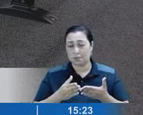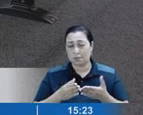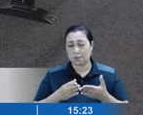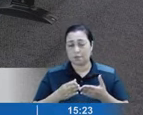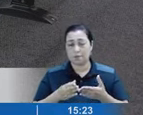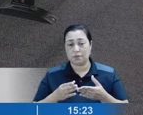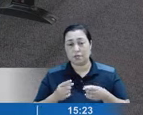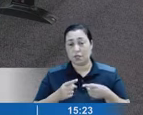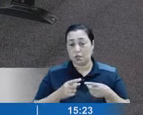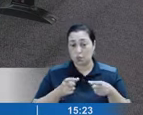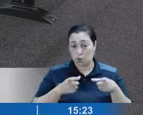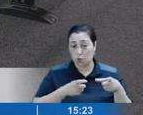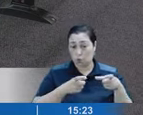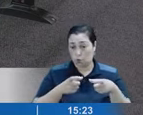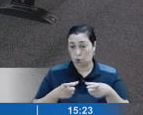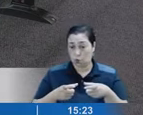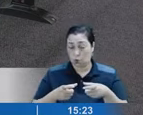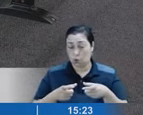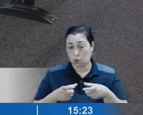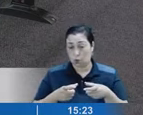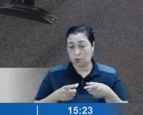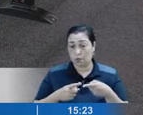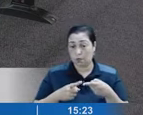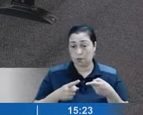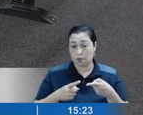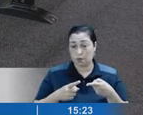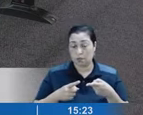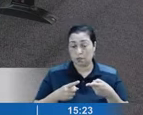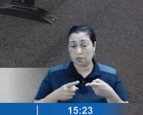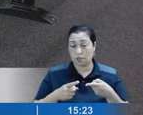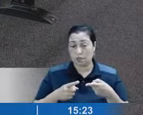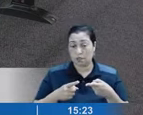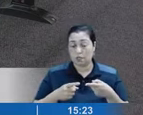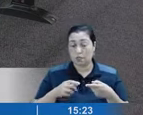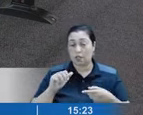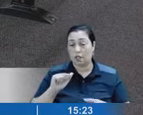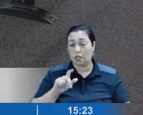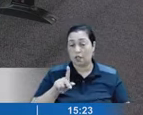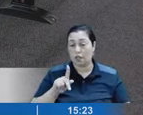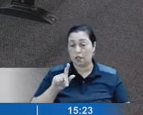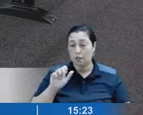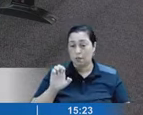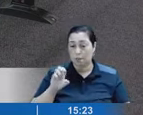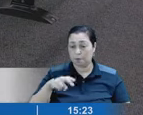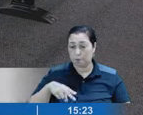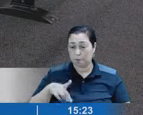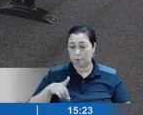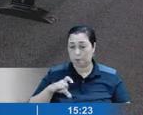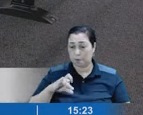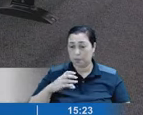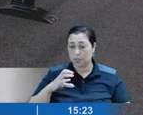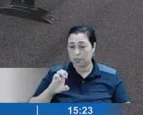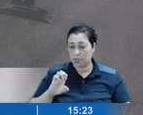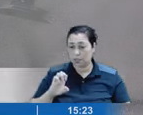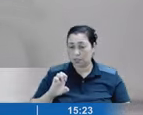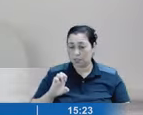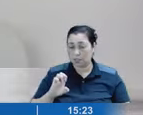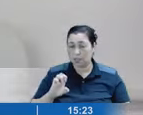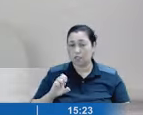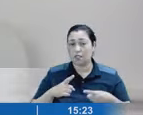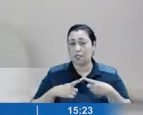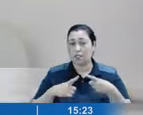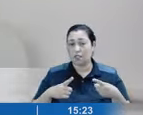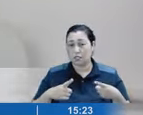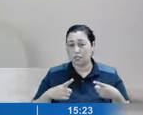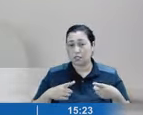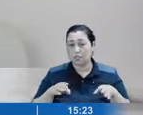não é das localizações mais frequentes, né? Mas sim, tanto de apêndice, que normalmente é o tumor mucinoso, né? É o mais comum